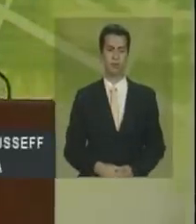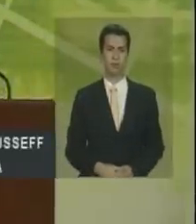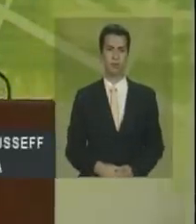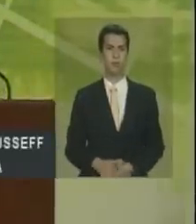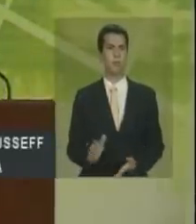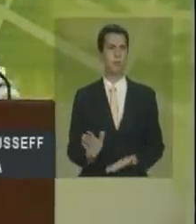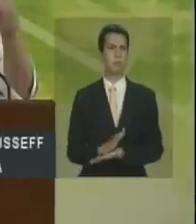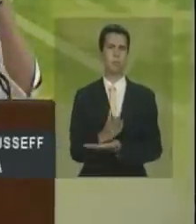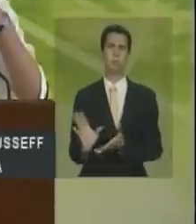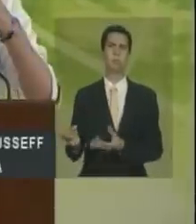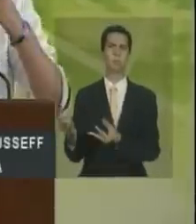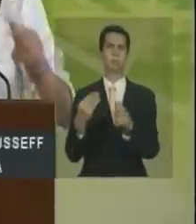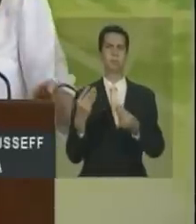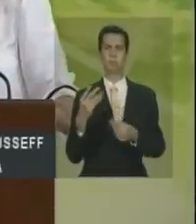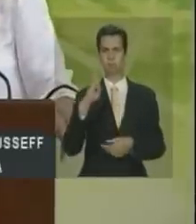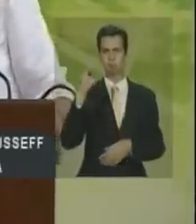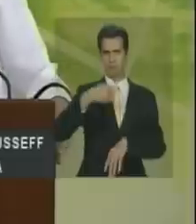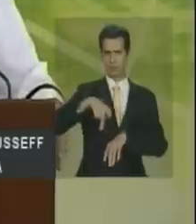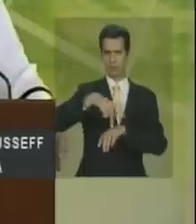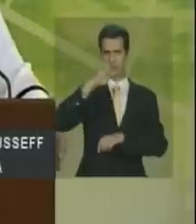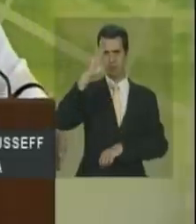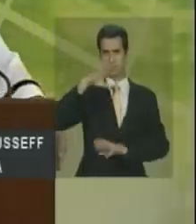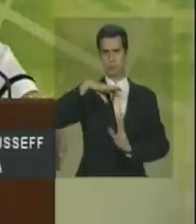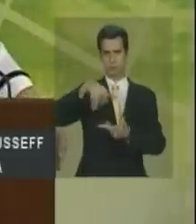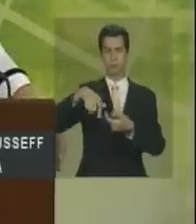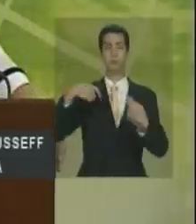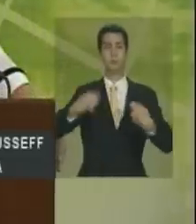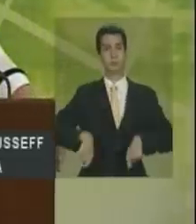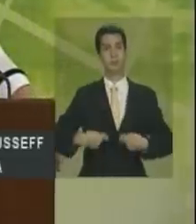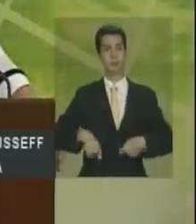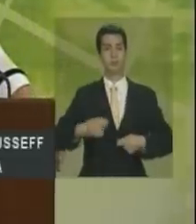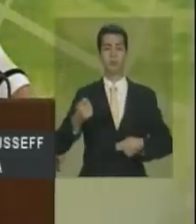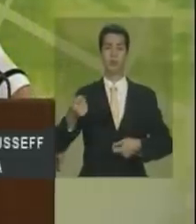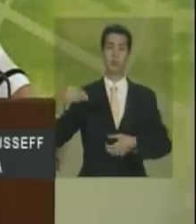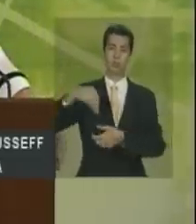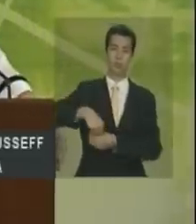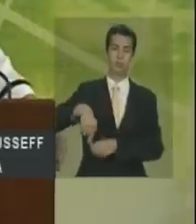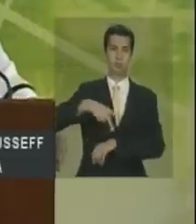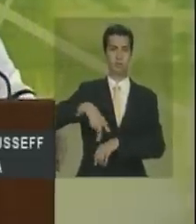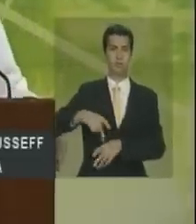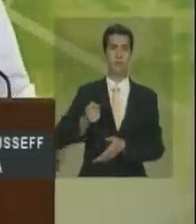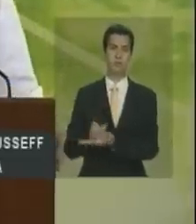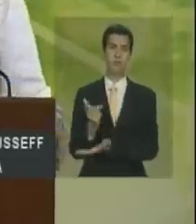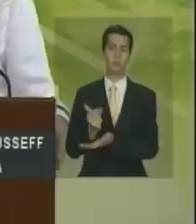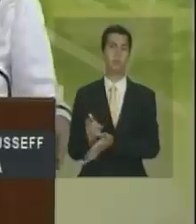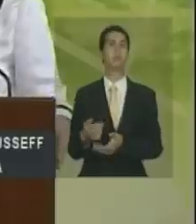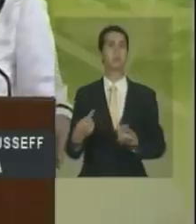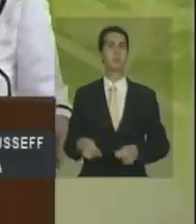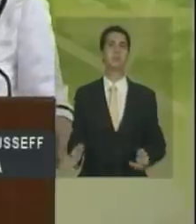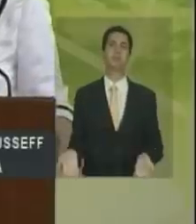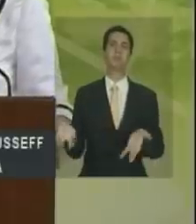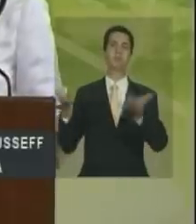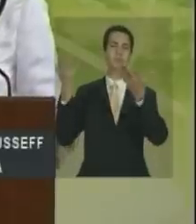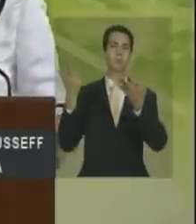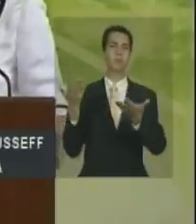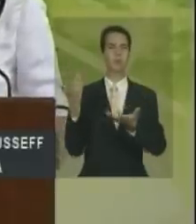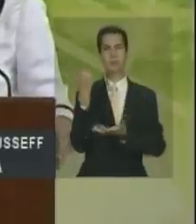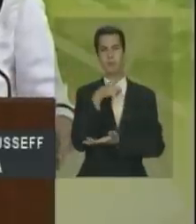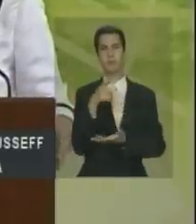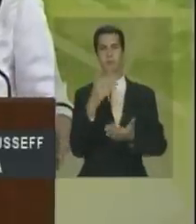países do mundo precisam de incentivar seu consumo para equilibrar a